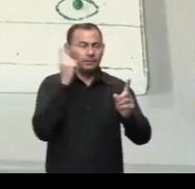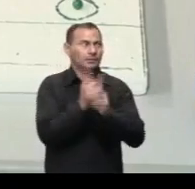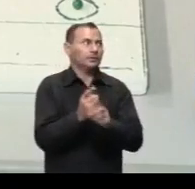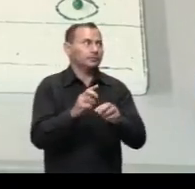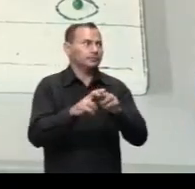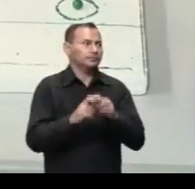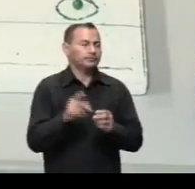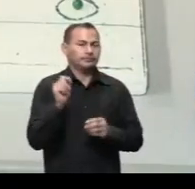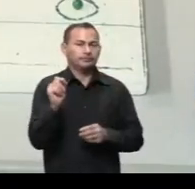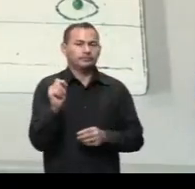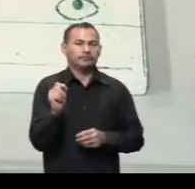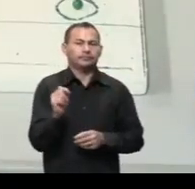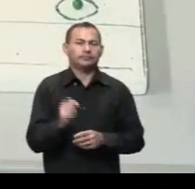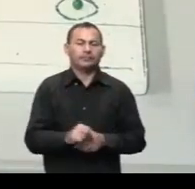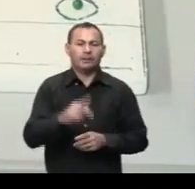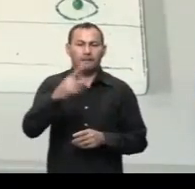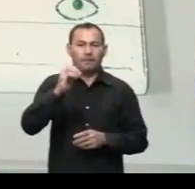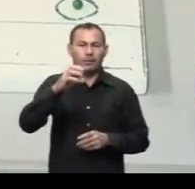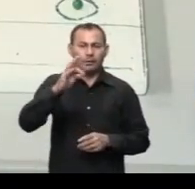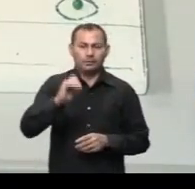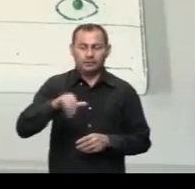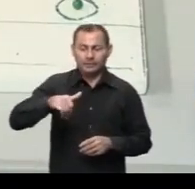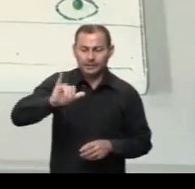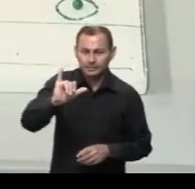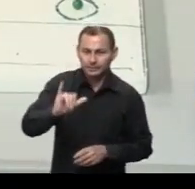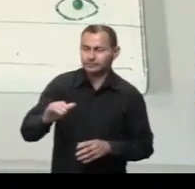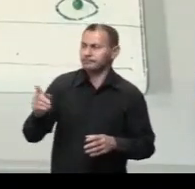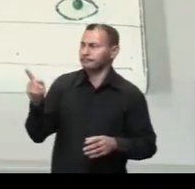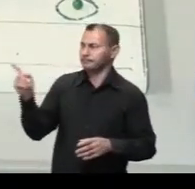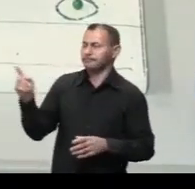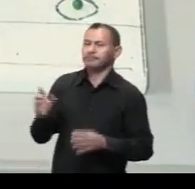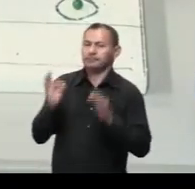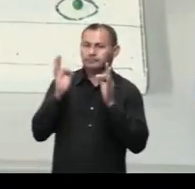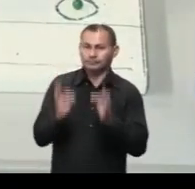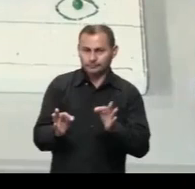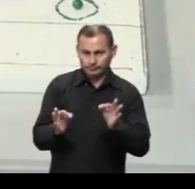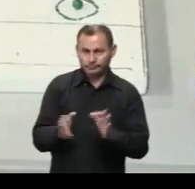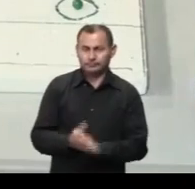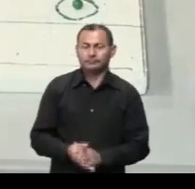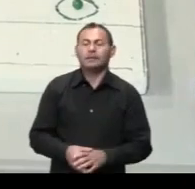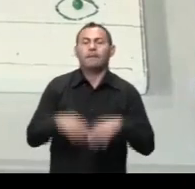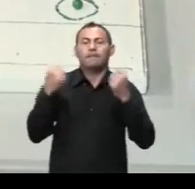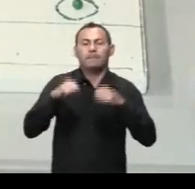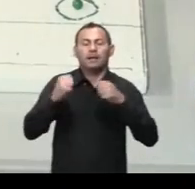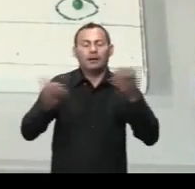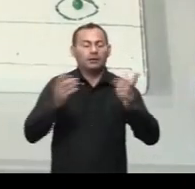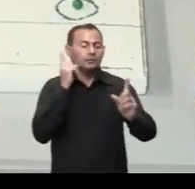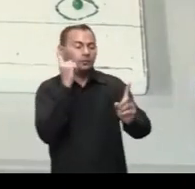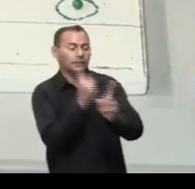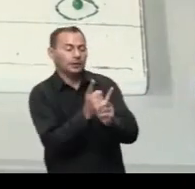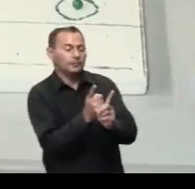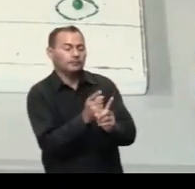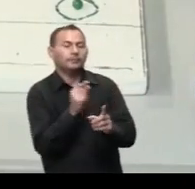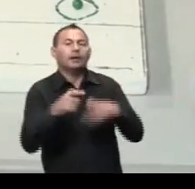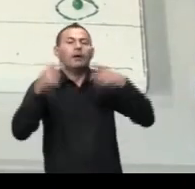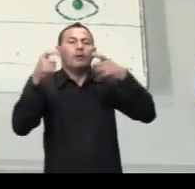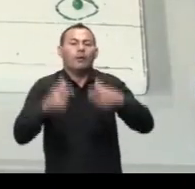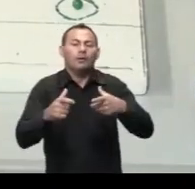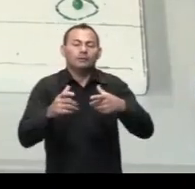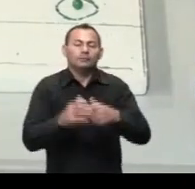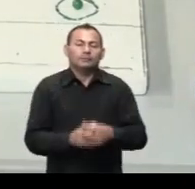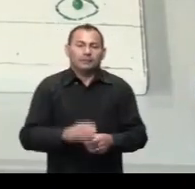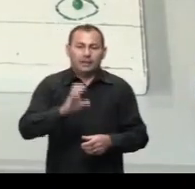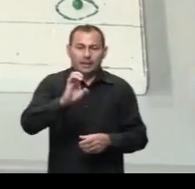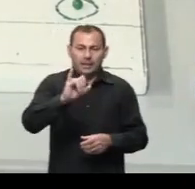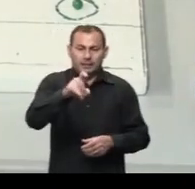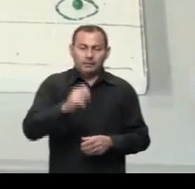achar esse ponto Y aqui, tá? Então eu preciso agora localizar aonde que